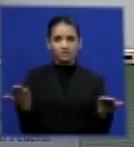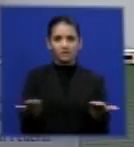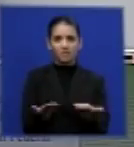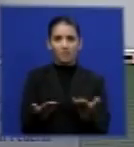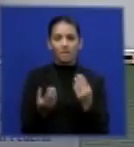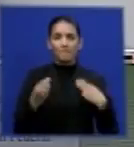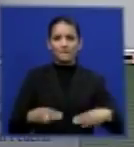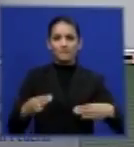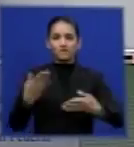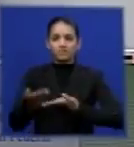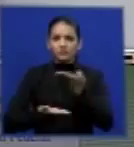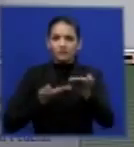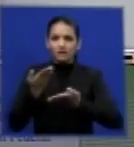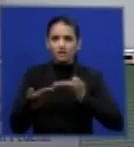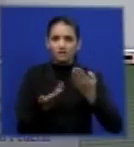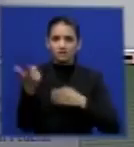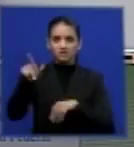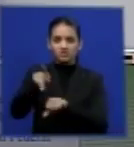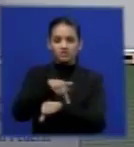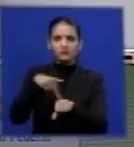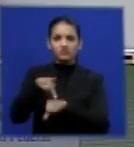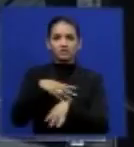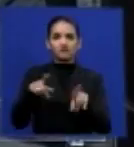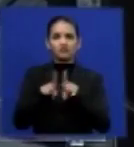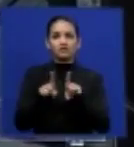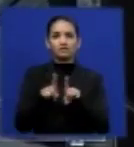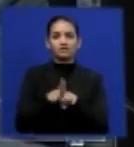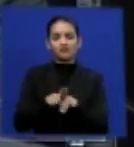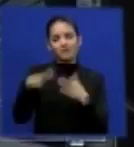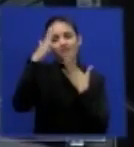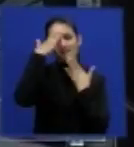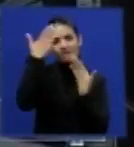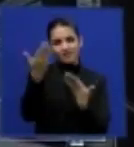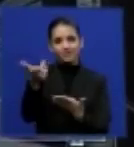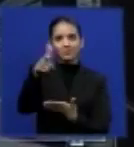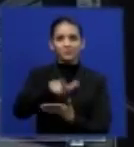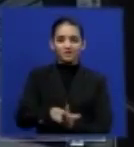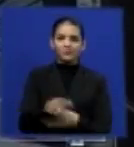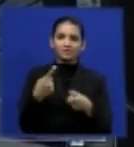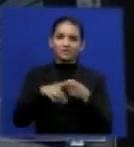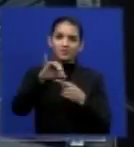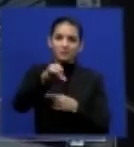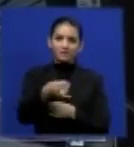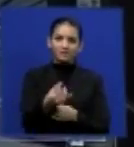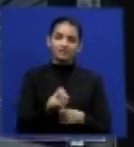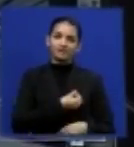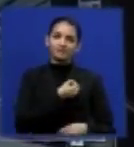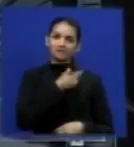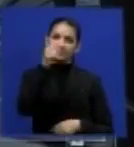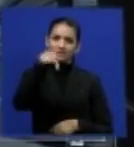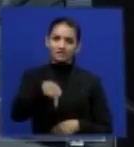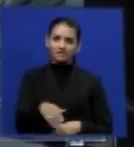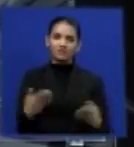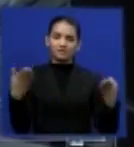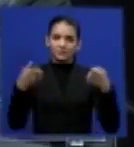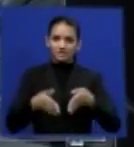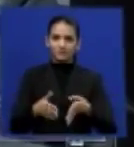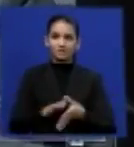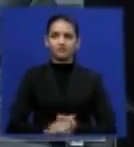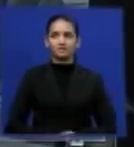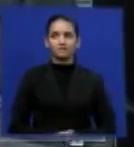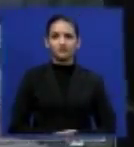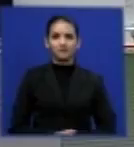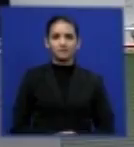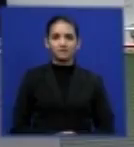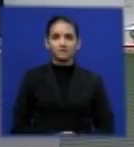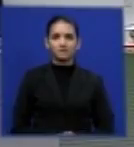ministério das relações exteriores e reitero os agradecimentos pela oportunidade de participar dessa audiência público